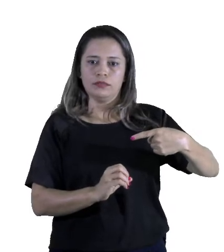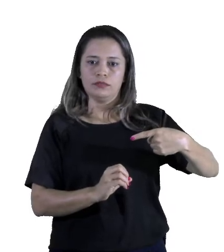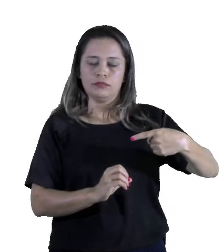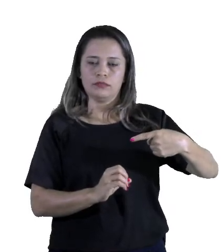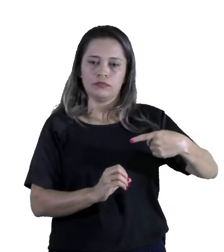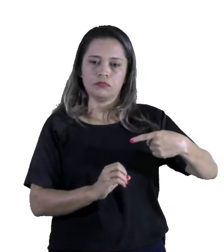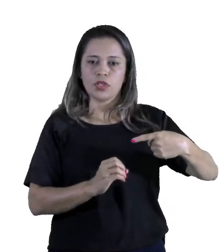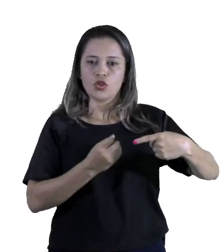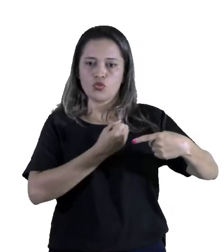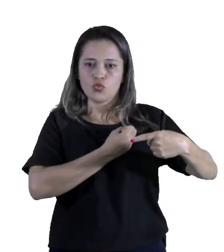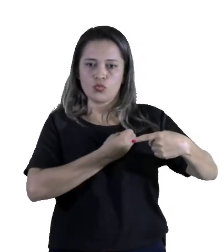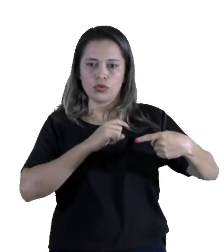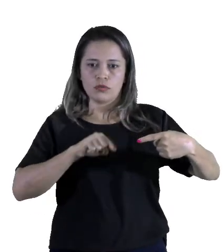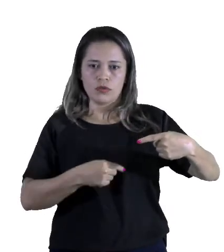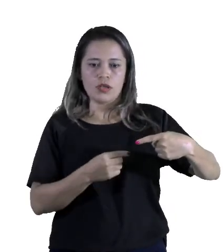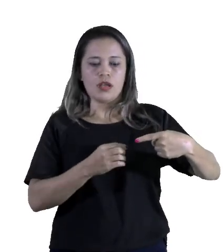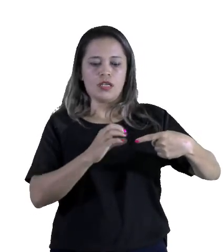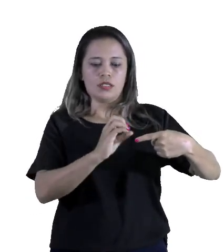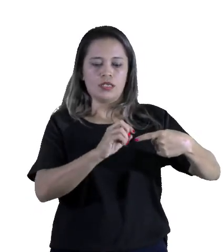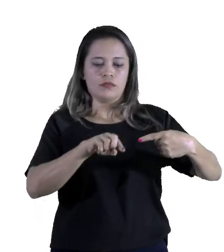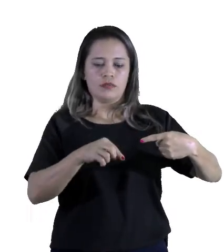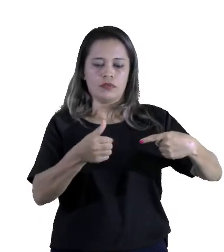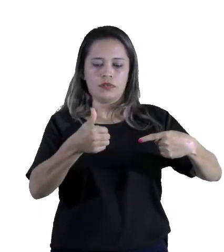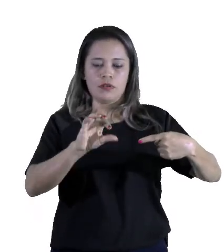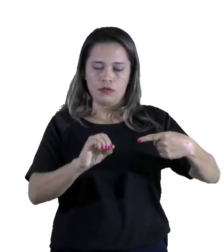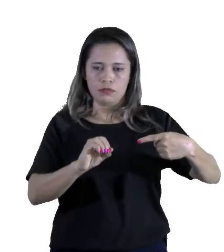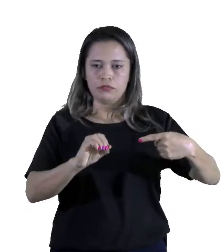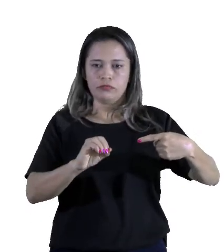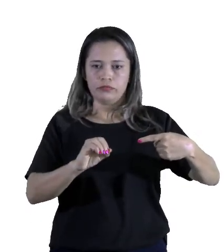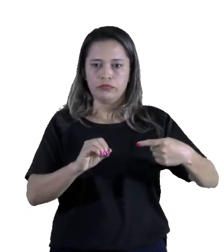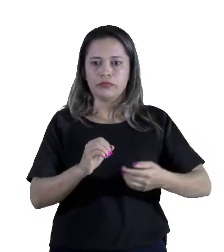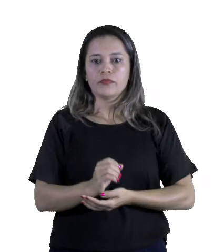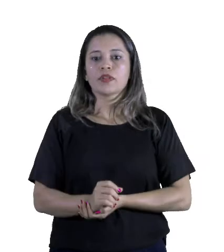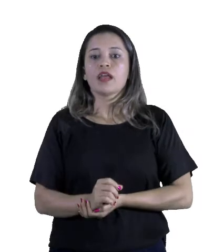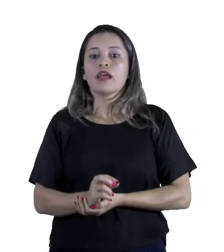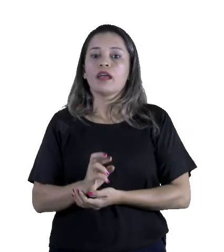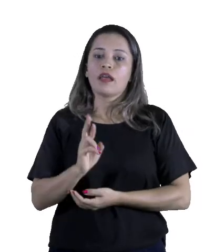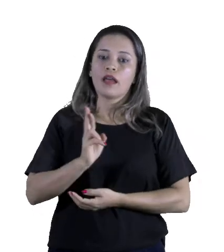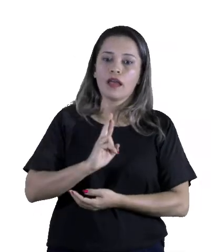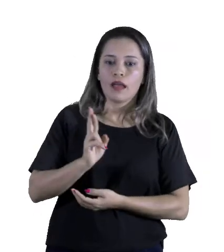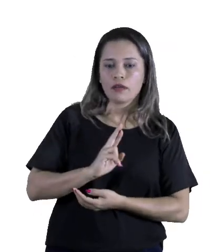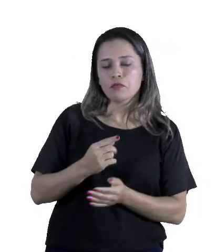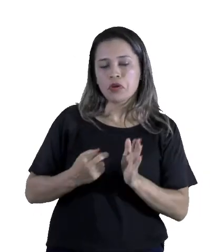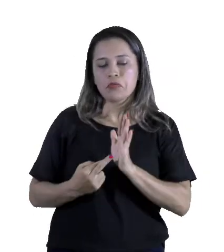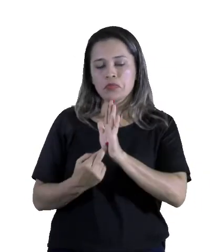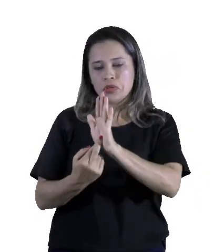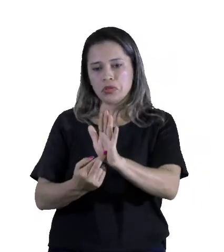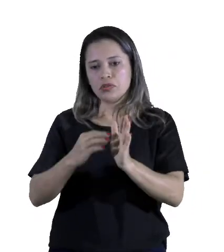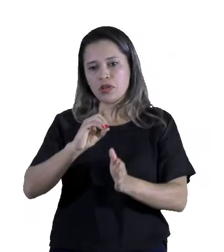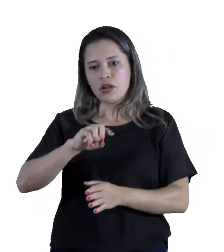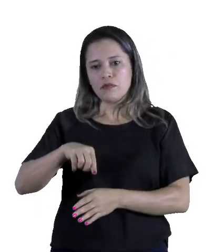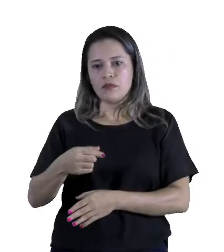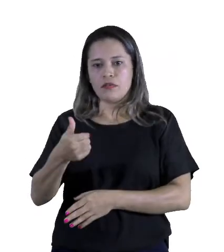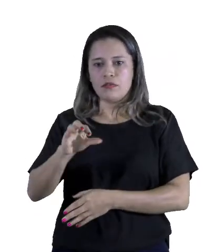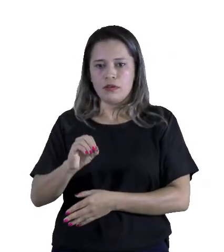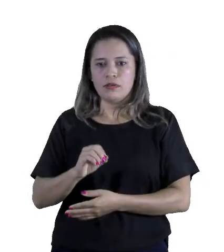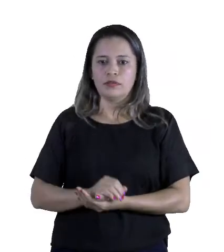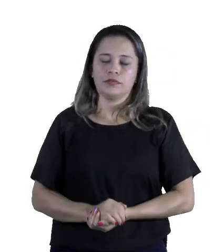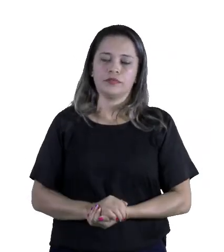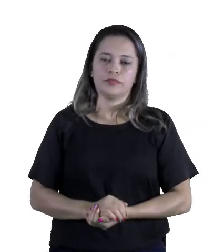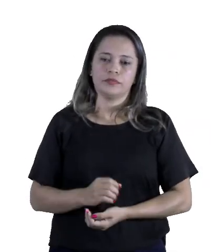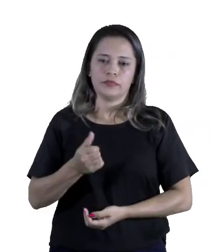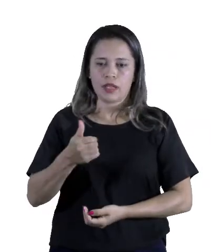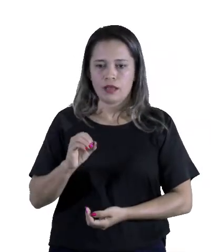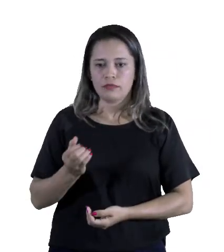Em número decimal, 0,10. Em reais, você vai representar também 0,10, né? 10